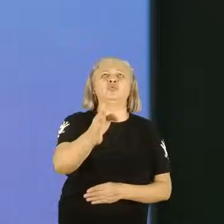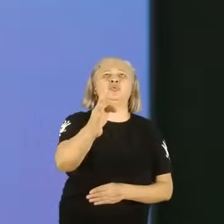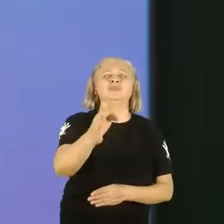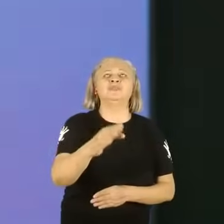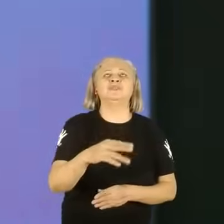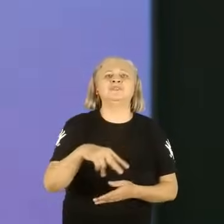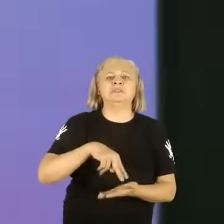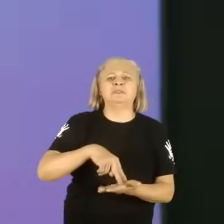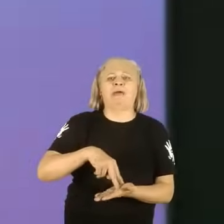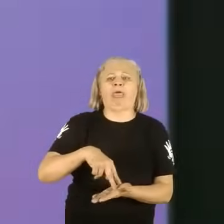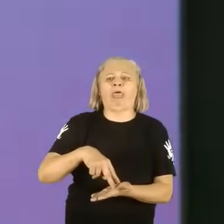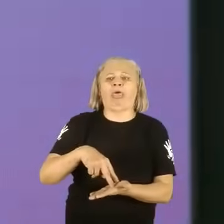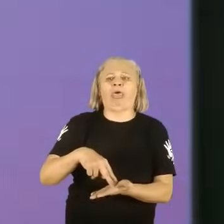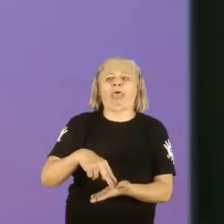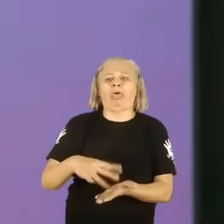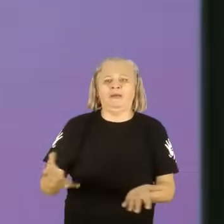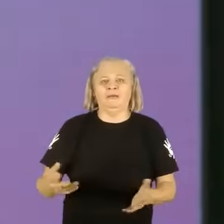Ó.